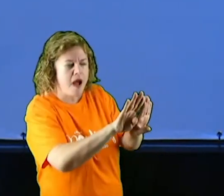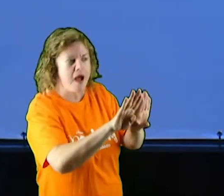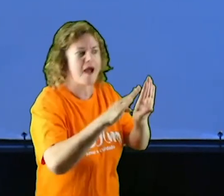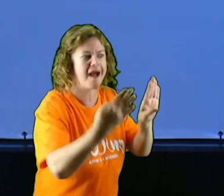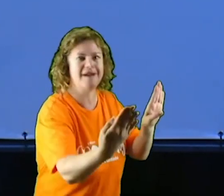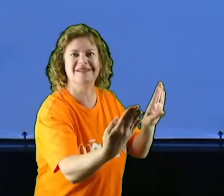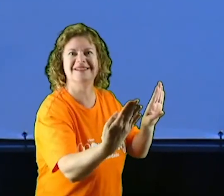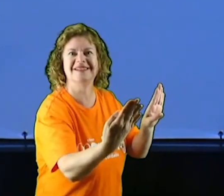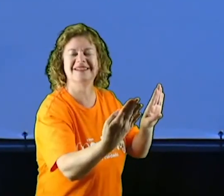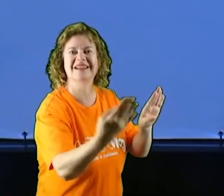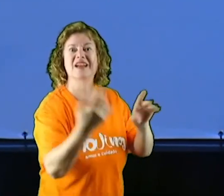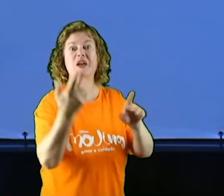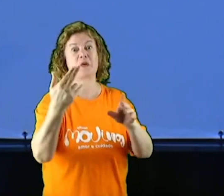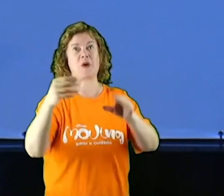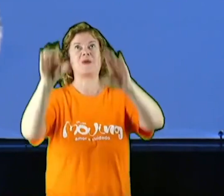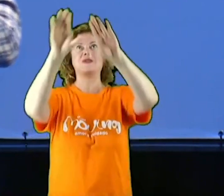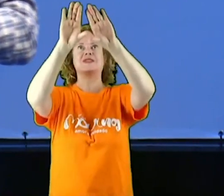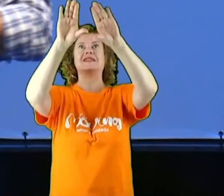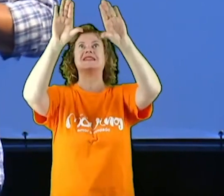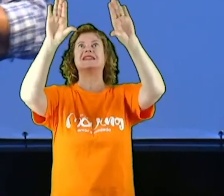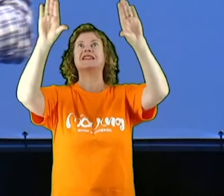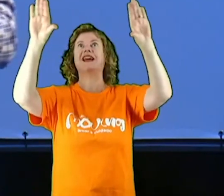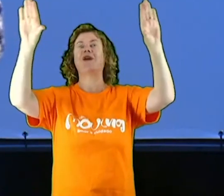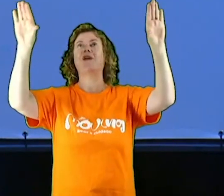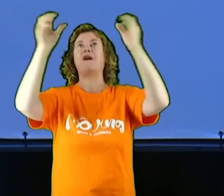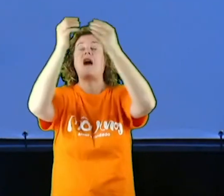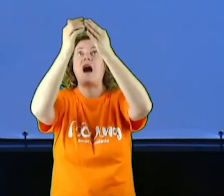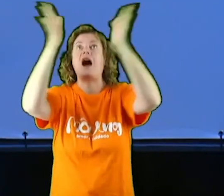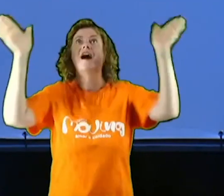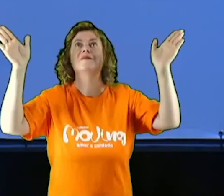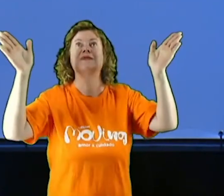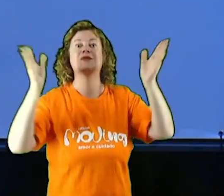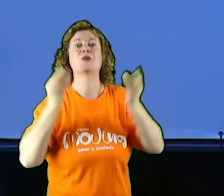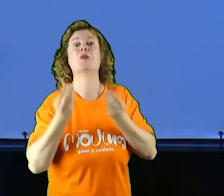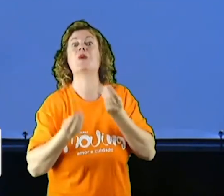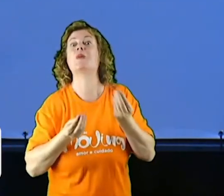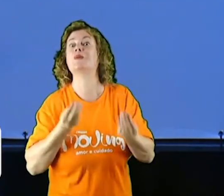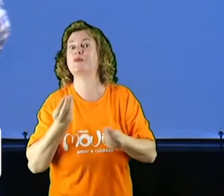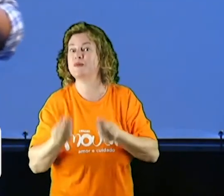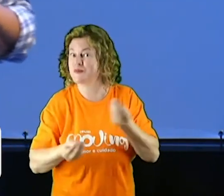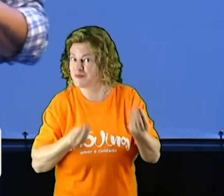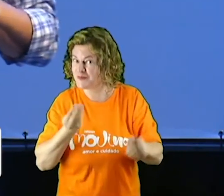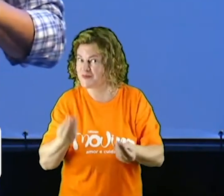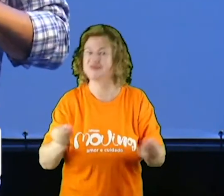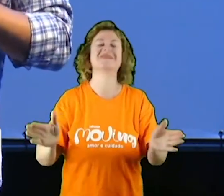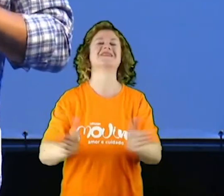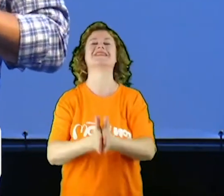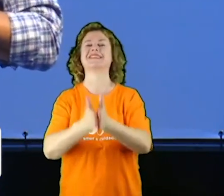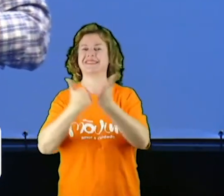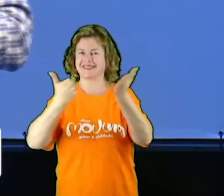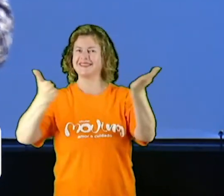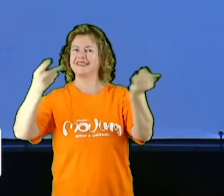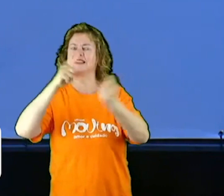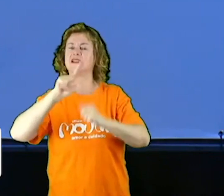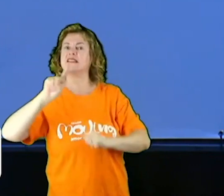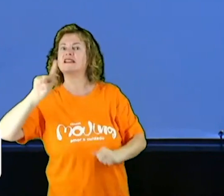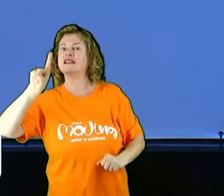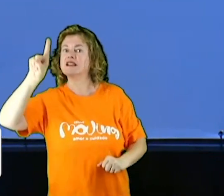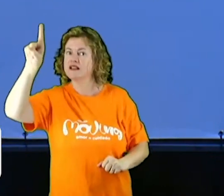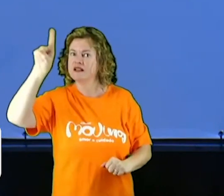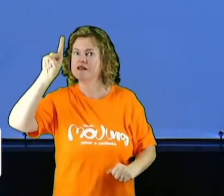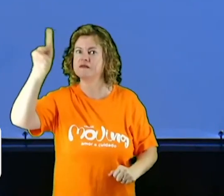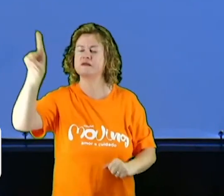impressionante. Muito obrigado, Jesus. É impressionante a maneira como Deus, ele